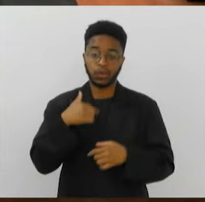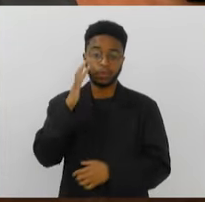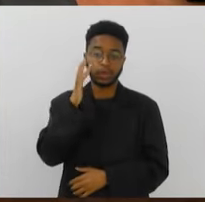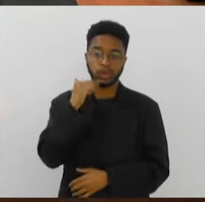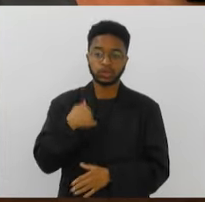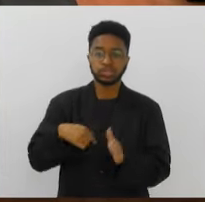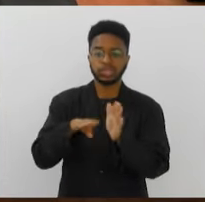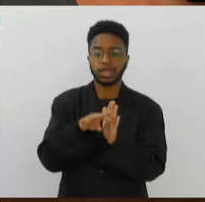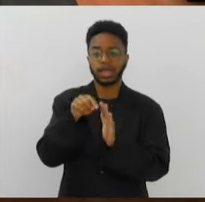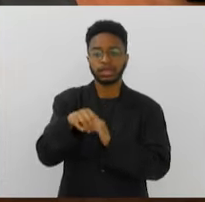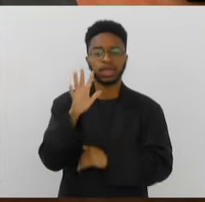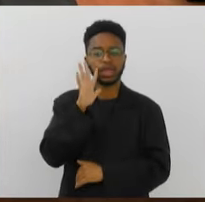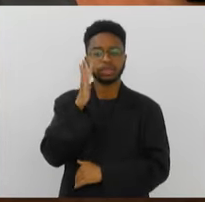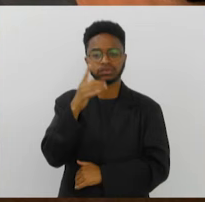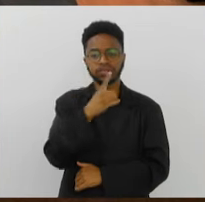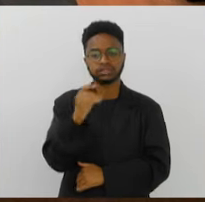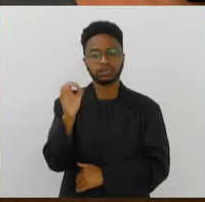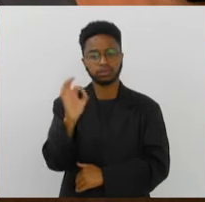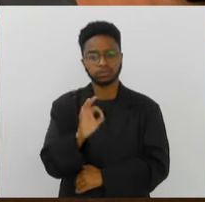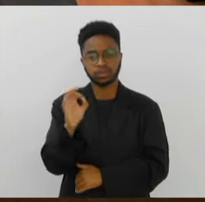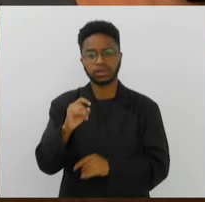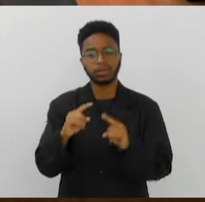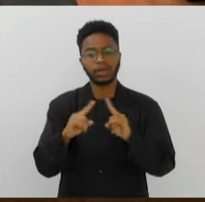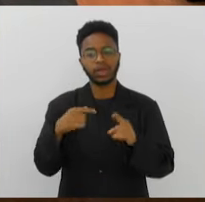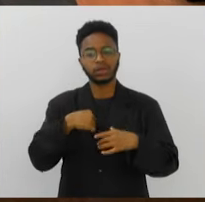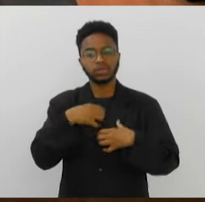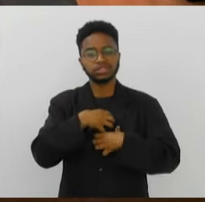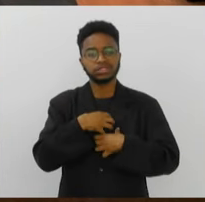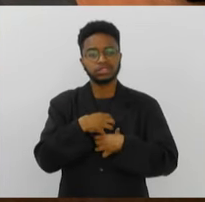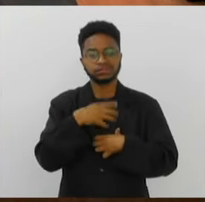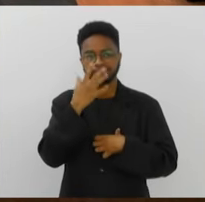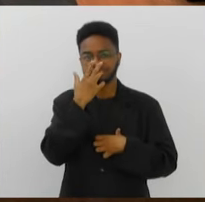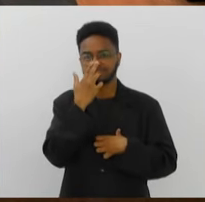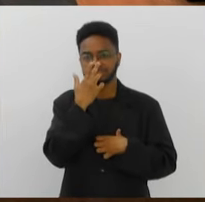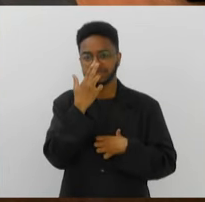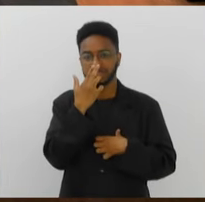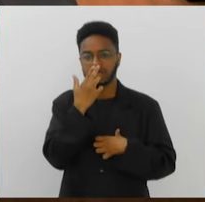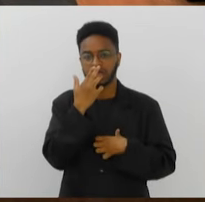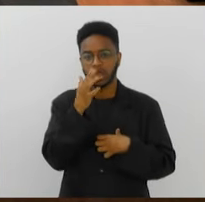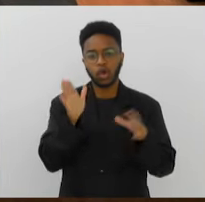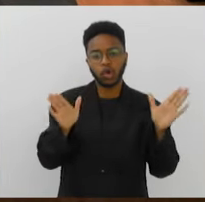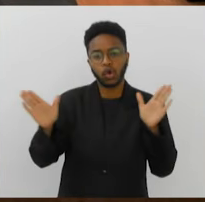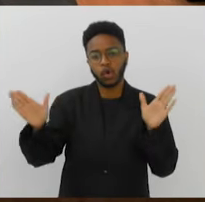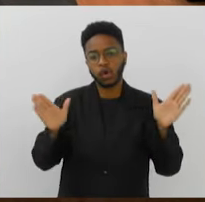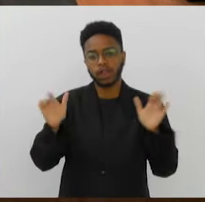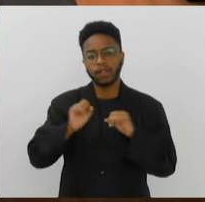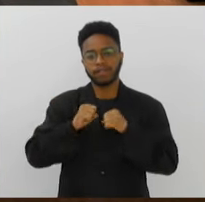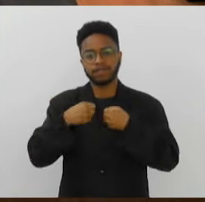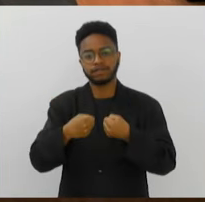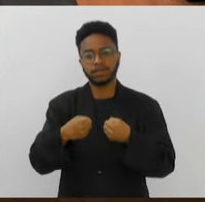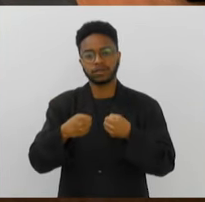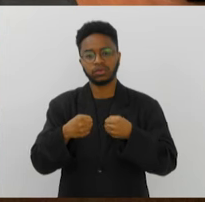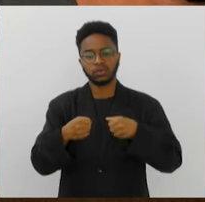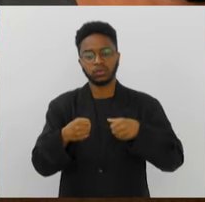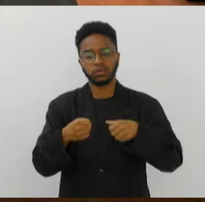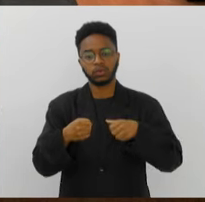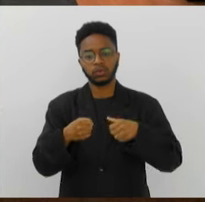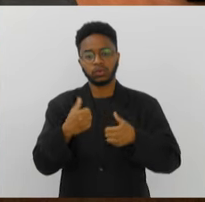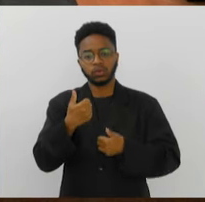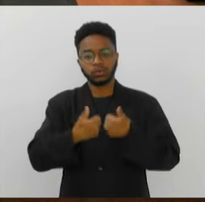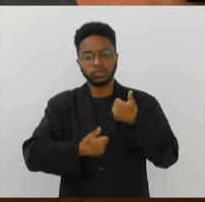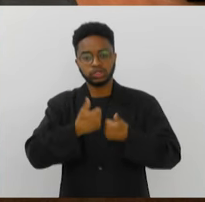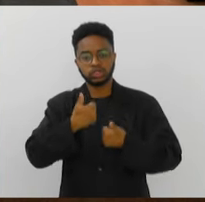e resolver 100%. Você resolve algumas... Eu me sinto um goleiro, deputado dos Paulo, de time pequeno. Sabe por quê?